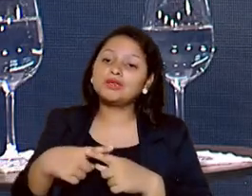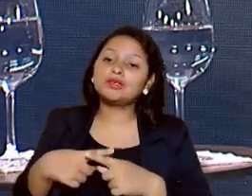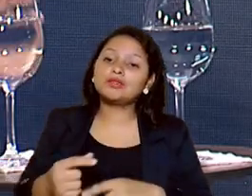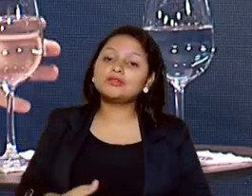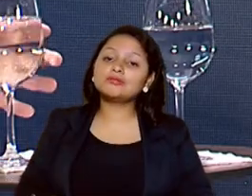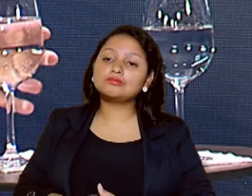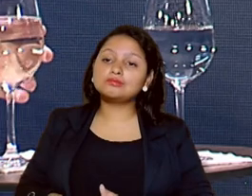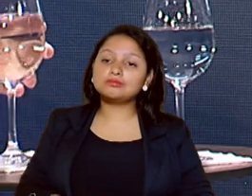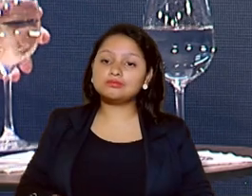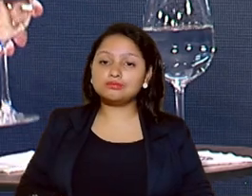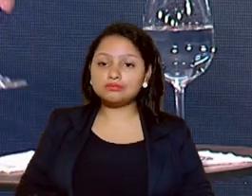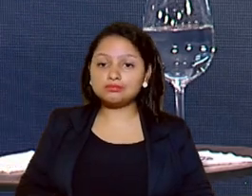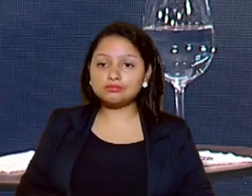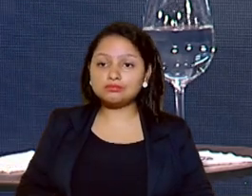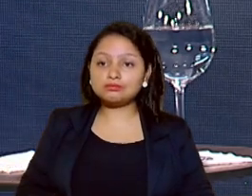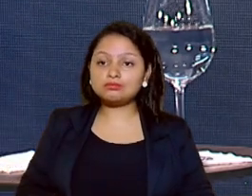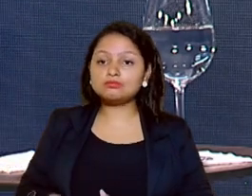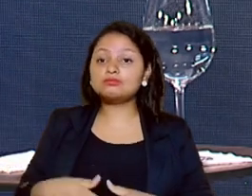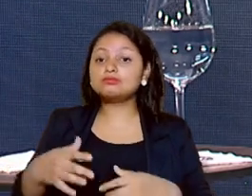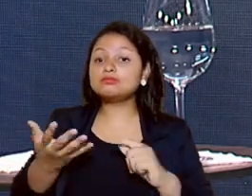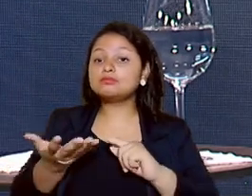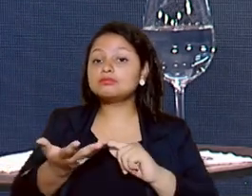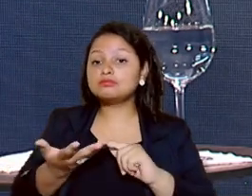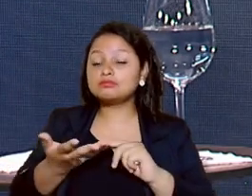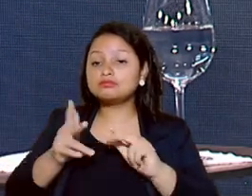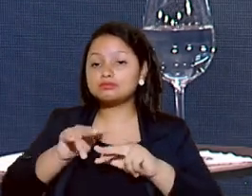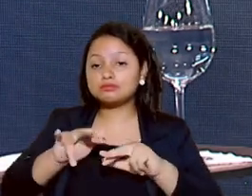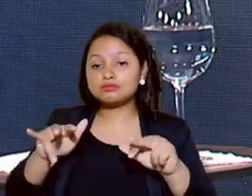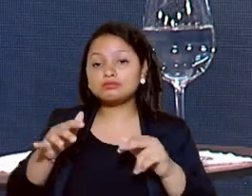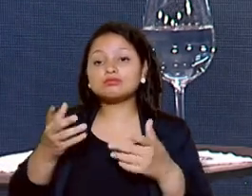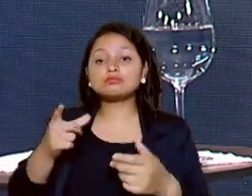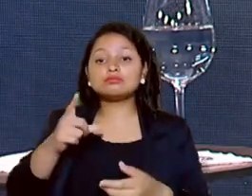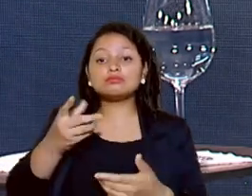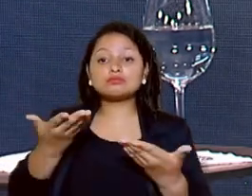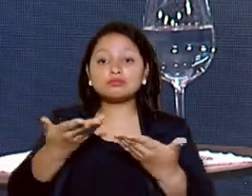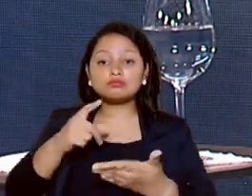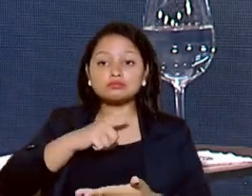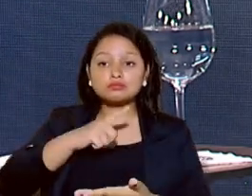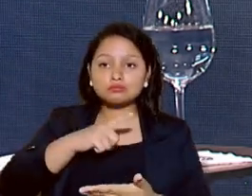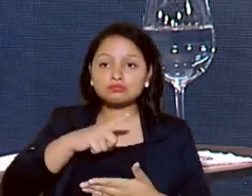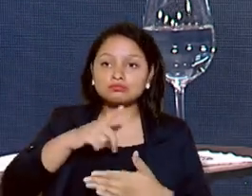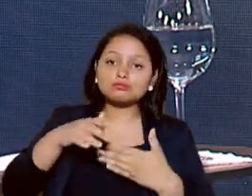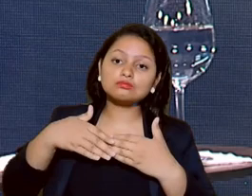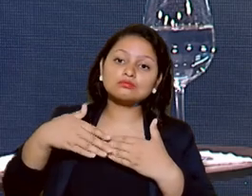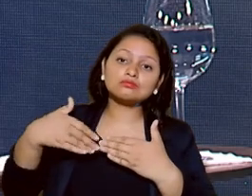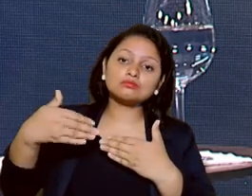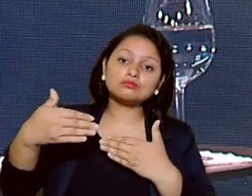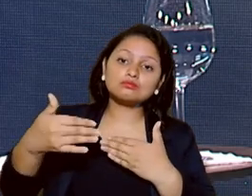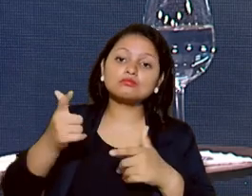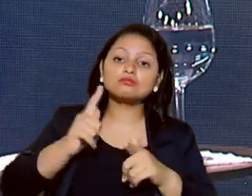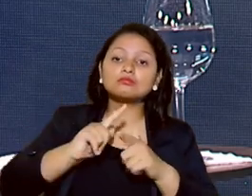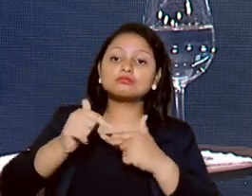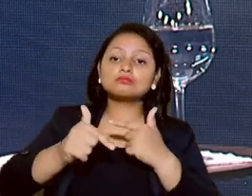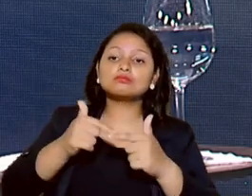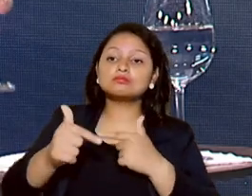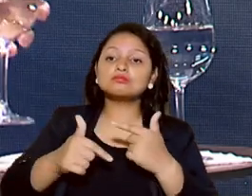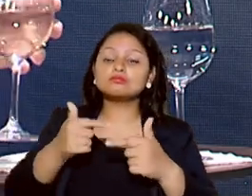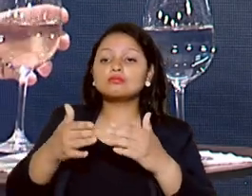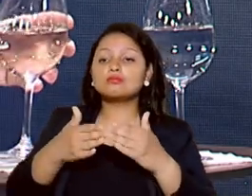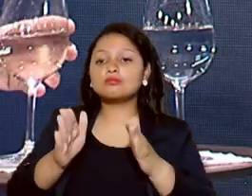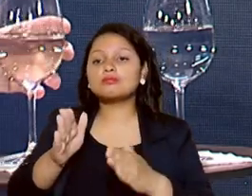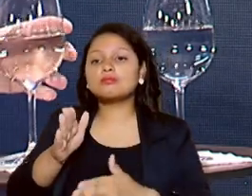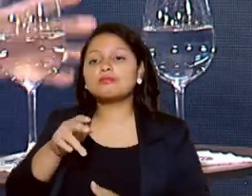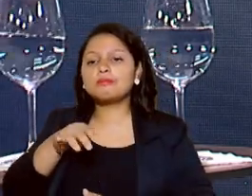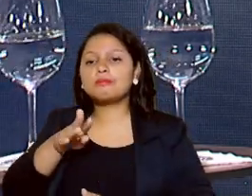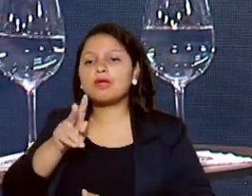que hoje gera um trabalho operacional para o cliente e isso vão com todo esse trabalho do openback do Open faz eles